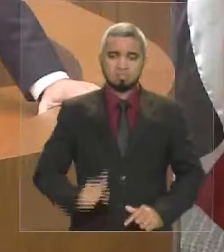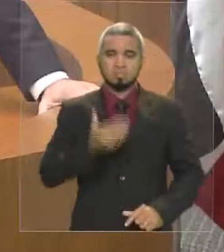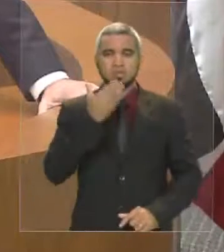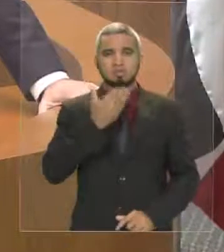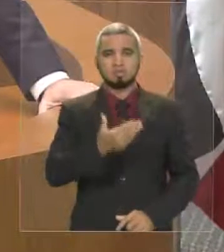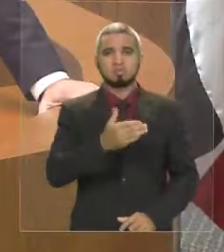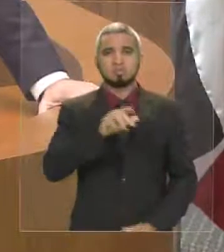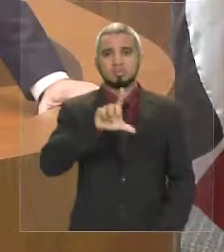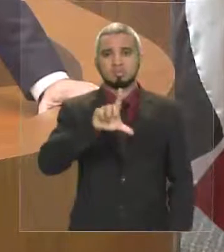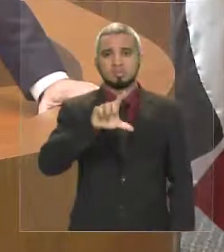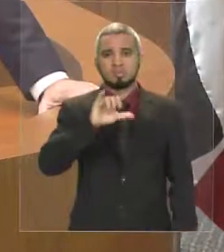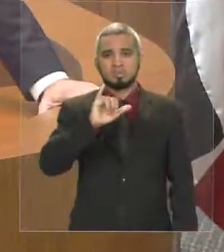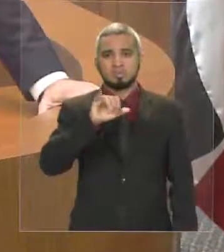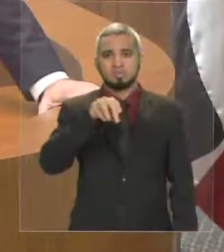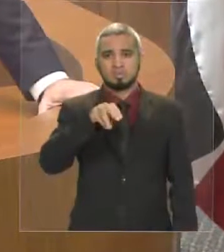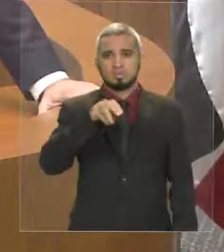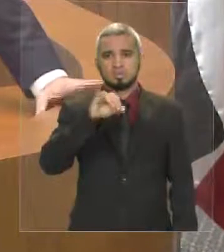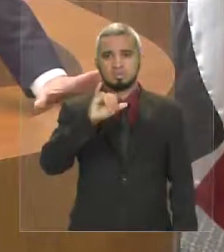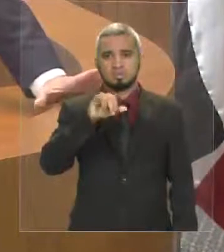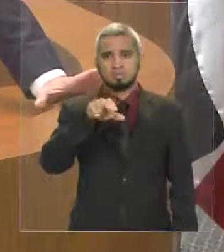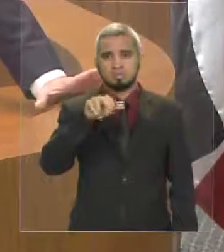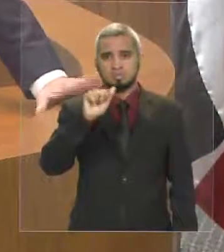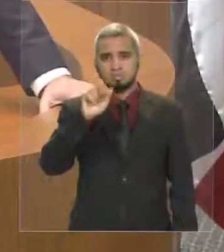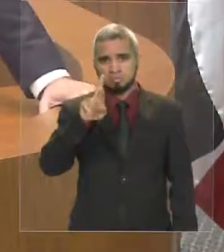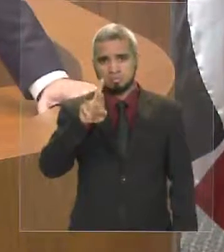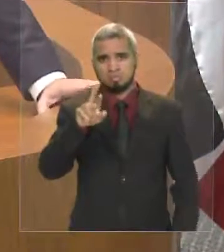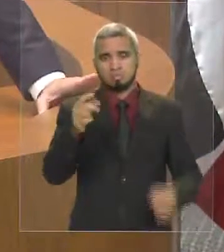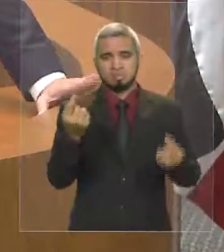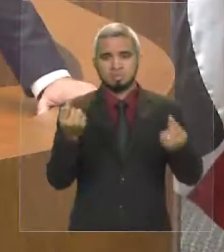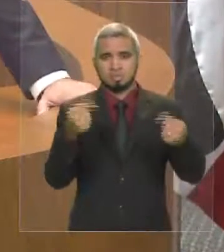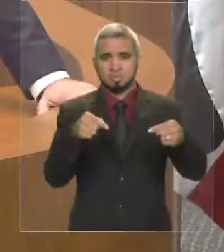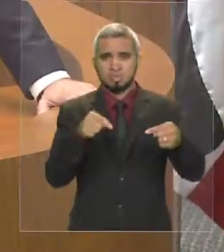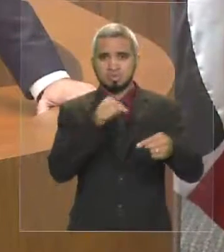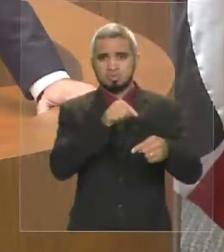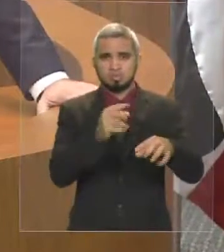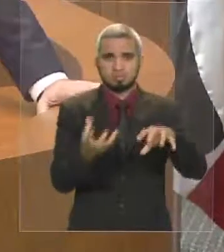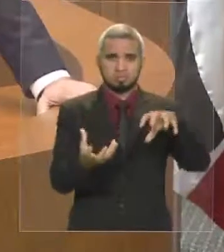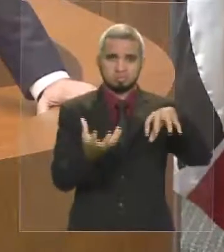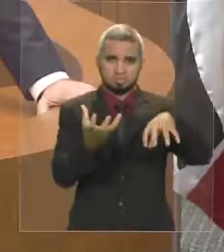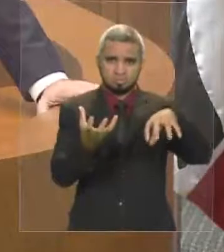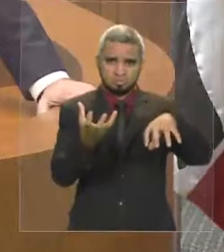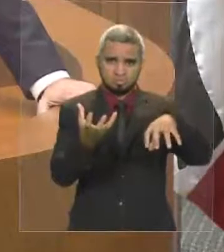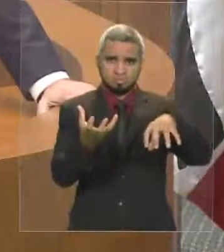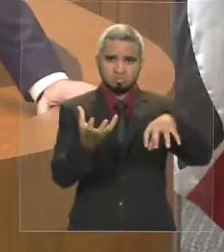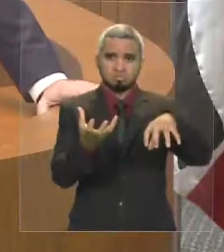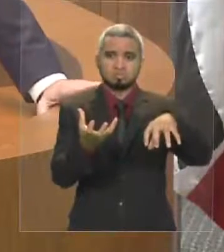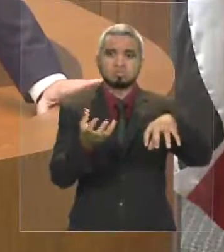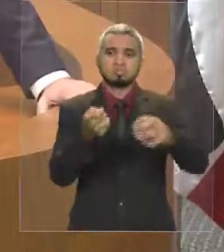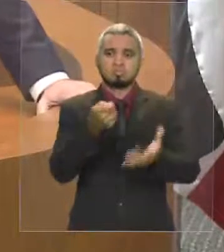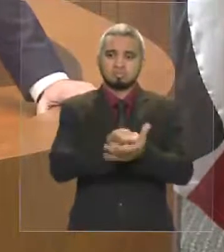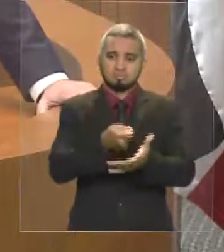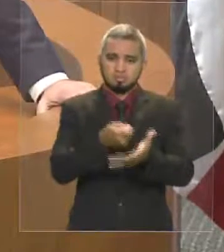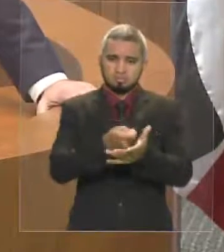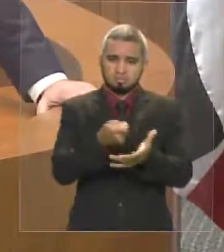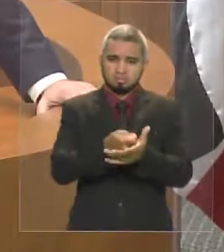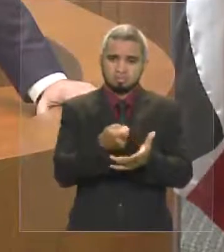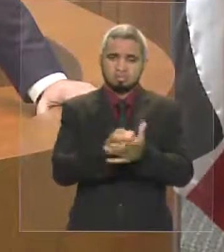deputado Souza Neto, contra o Congresso Nacional, para que tenha o dever de